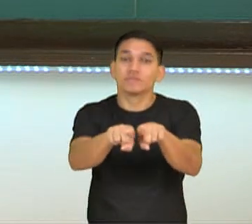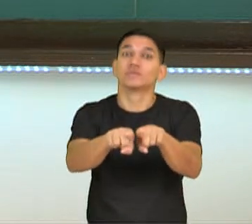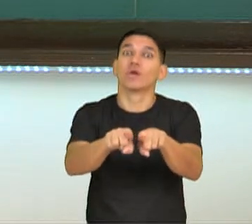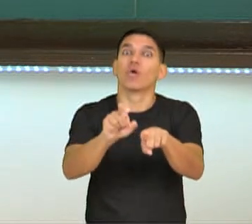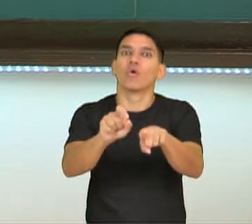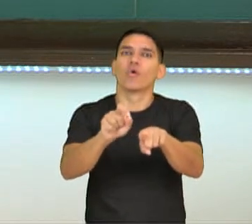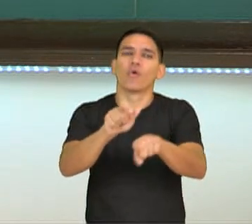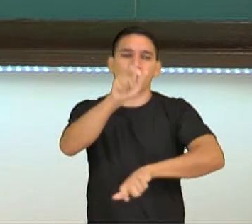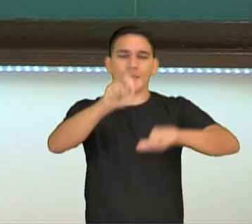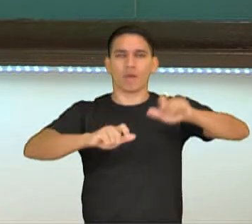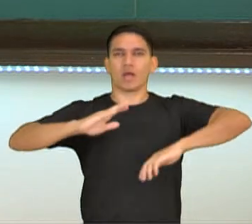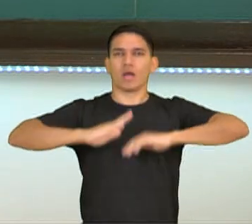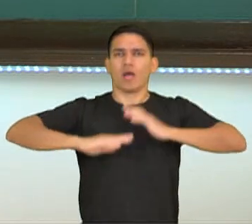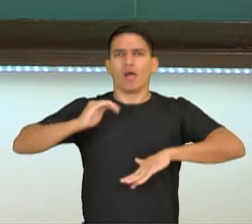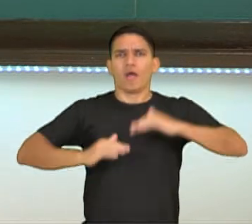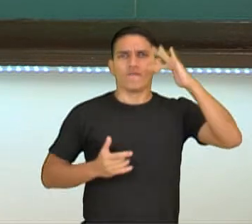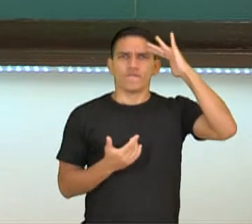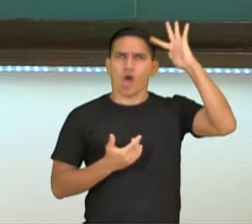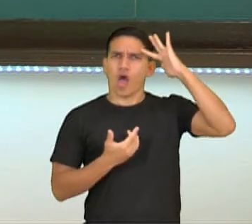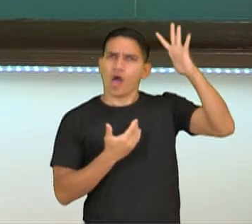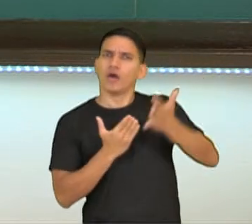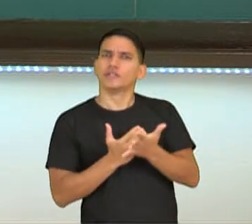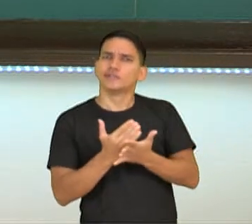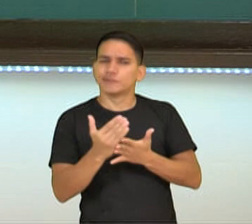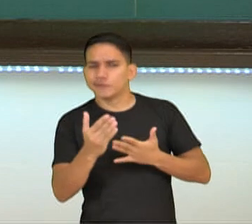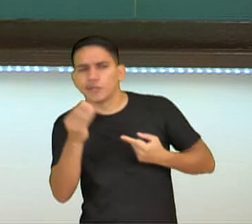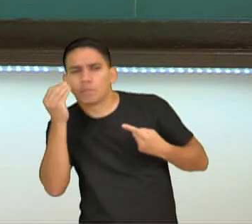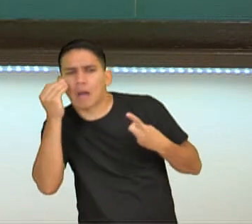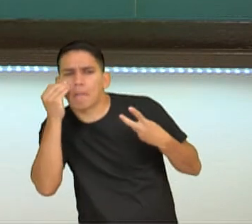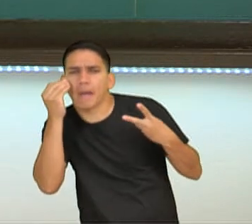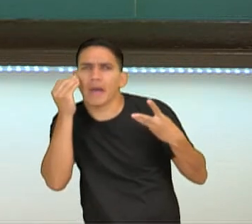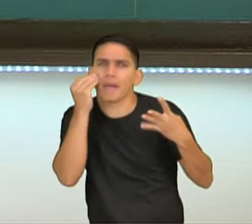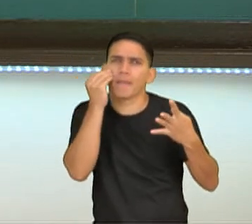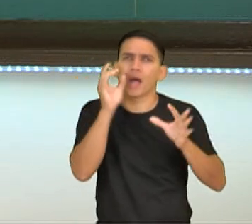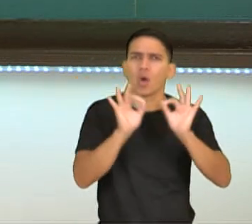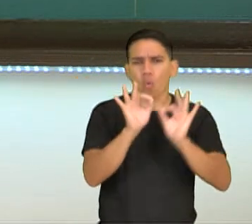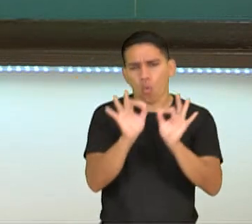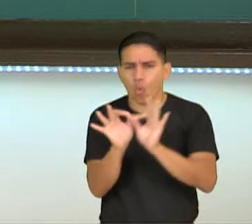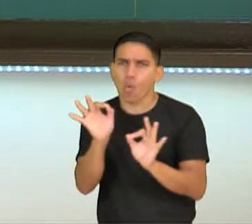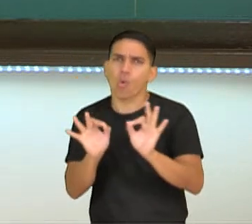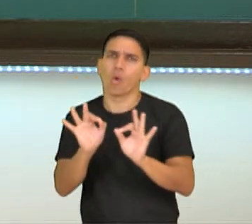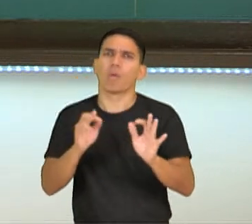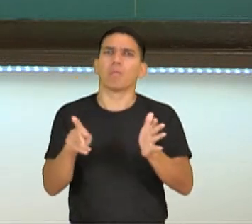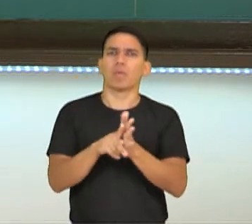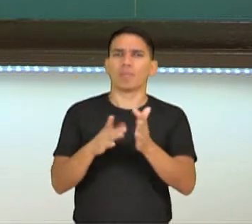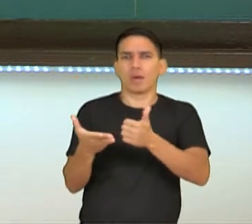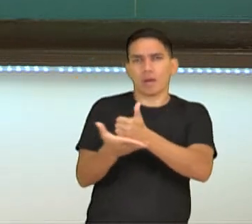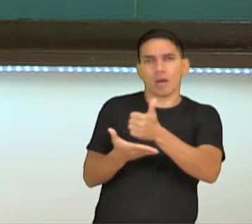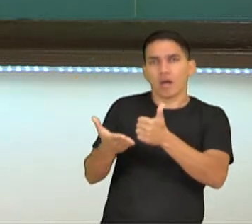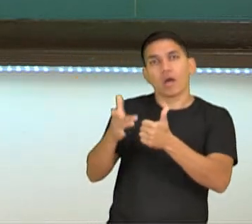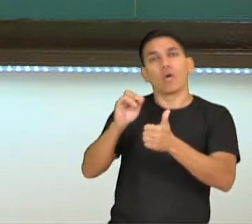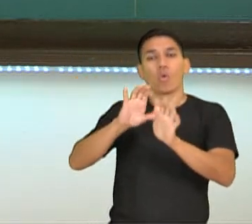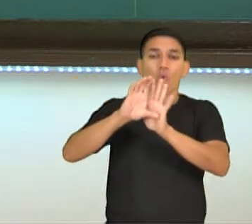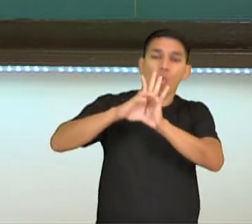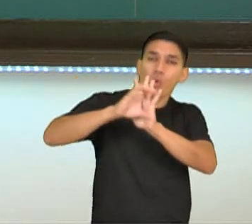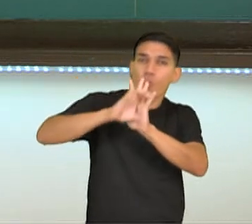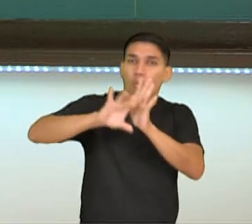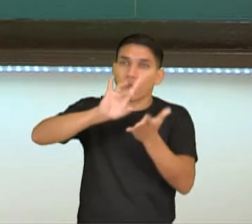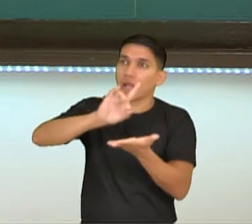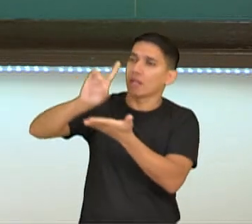os filósofos dedicaram-se, então, a estruturar as bases, por exemplo, do conceito de Deus, de como se